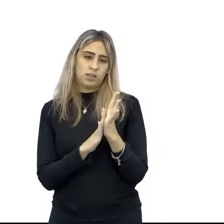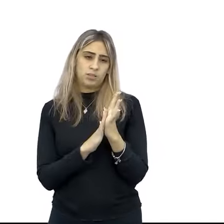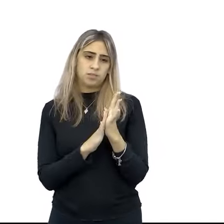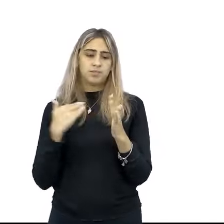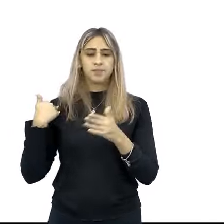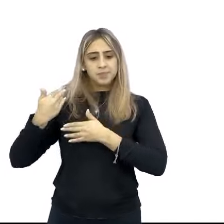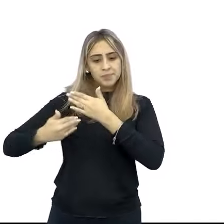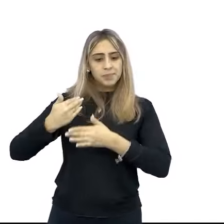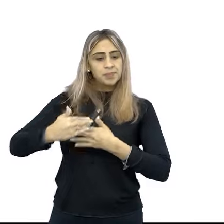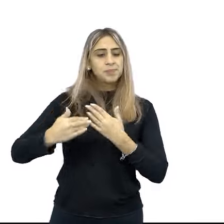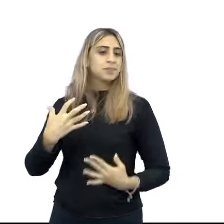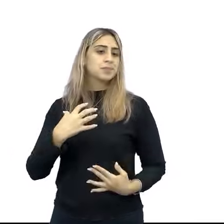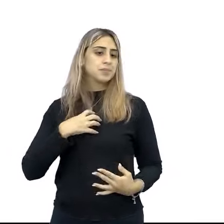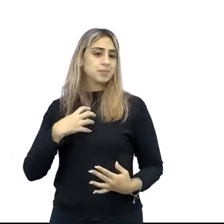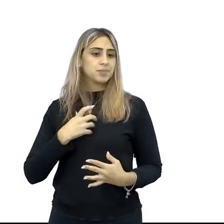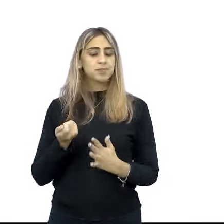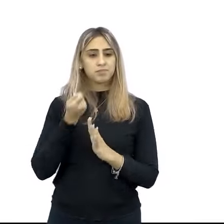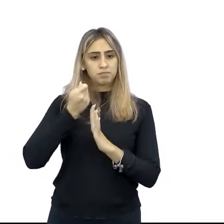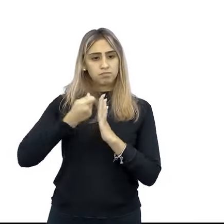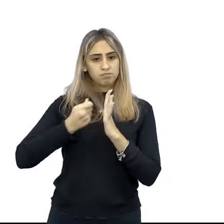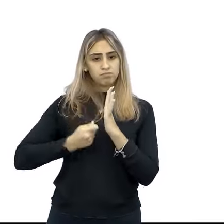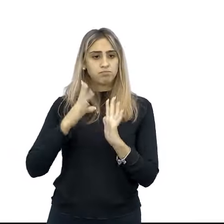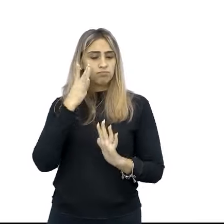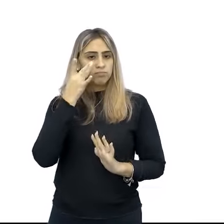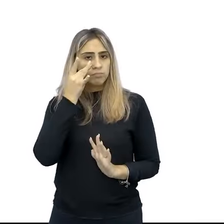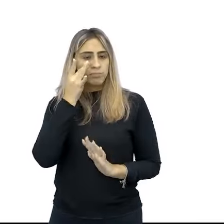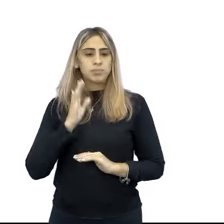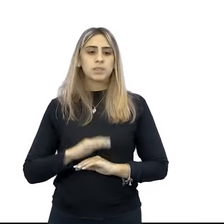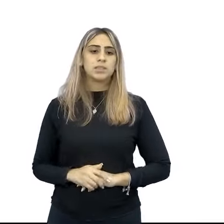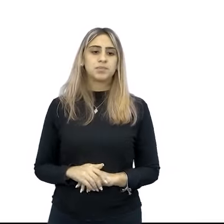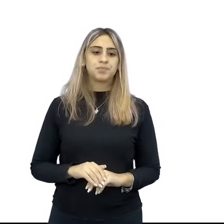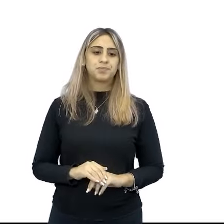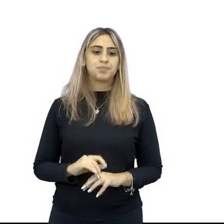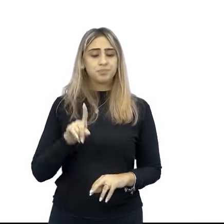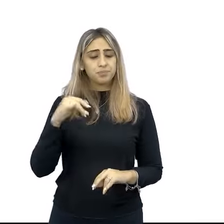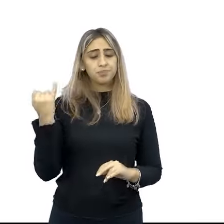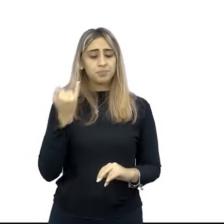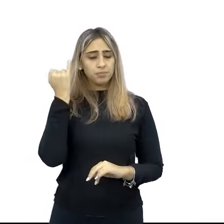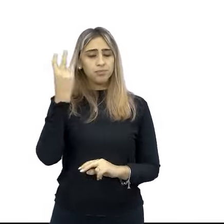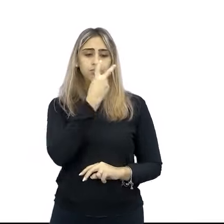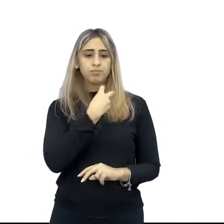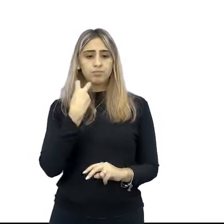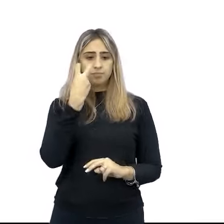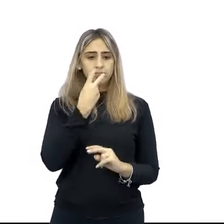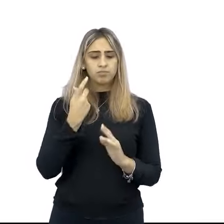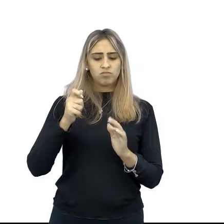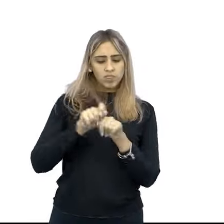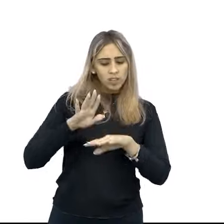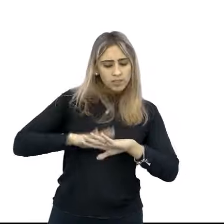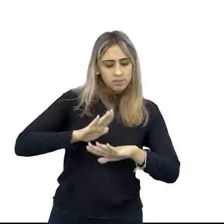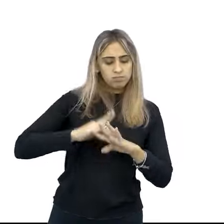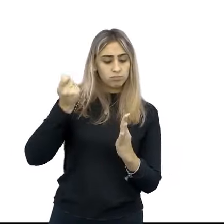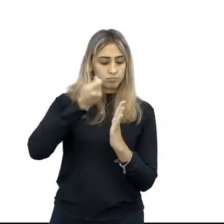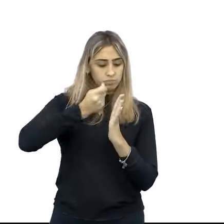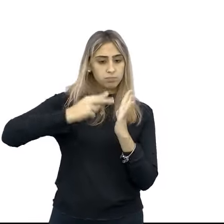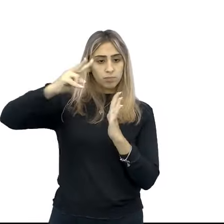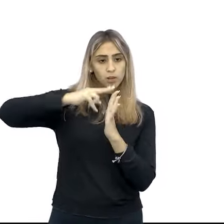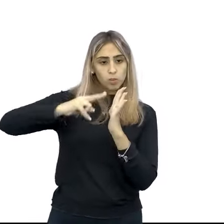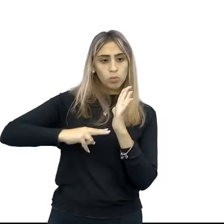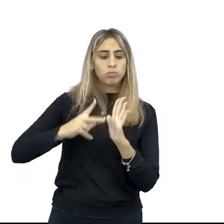as situações de escrita presentes. Então, é muito importante articular a leitura e a escrita o tempo todo,